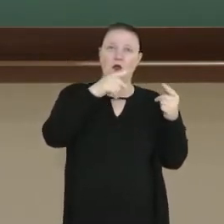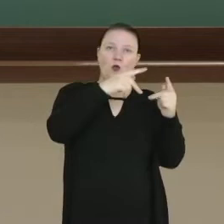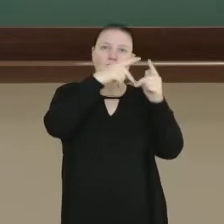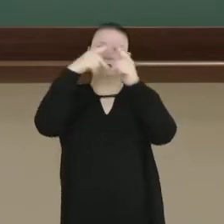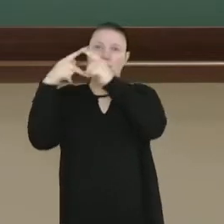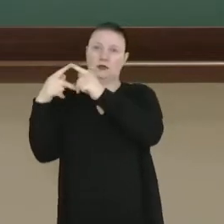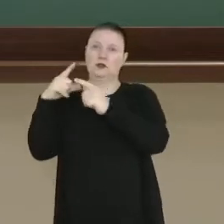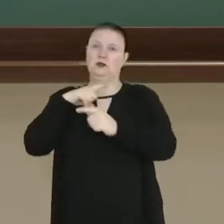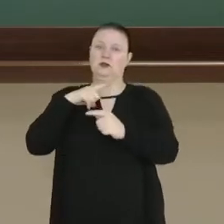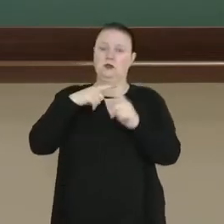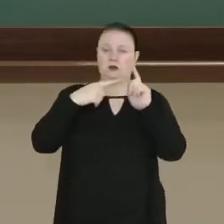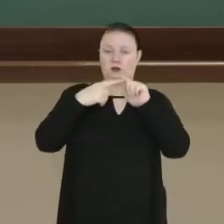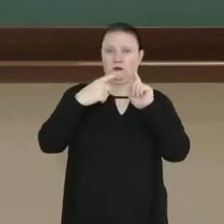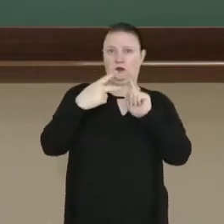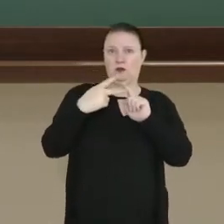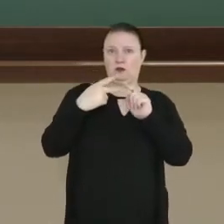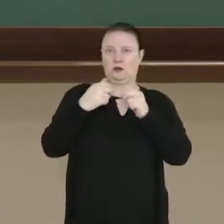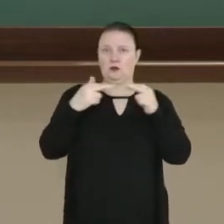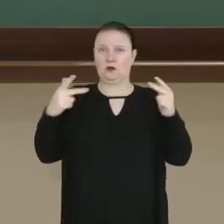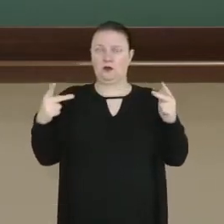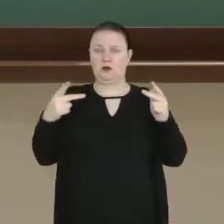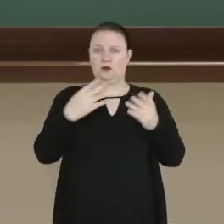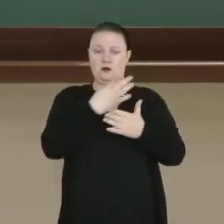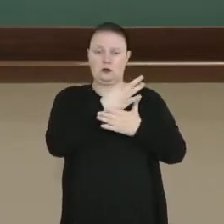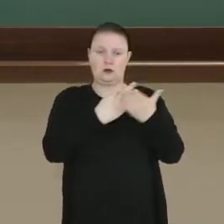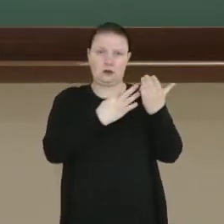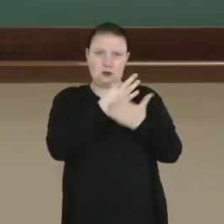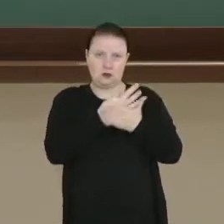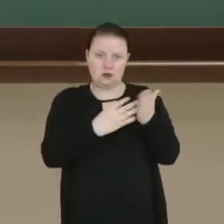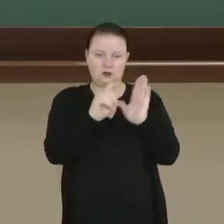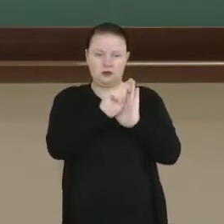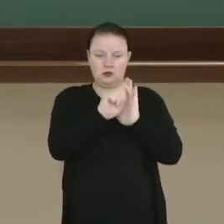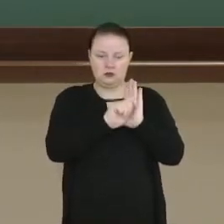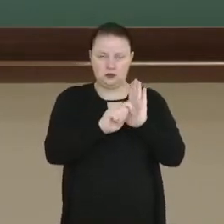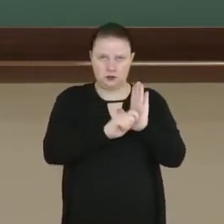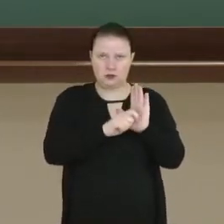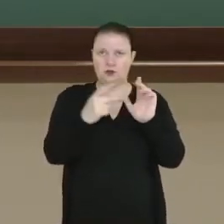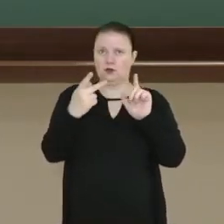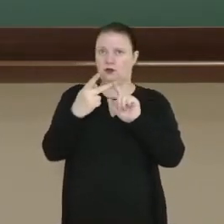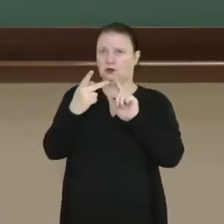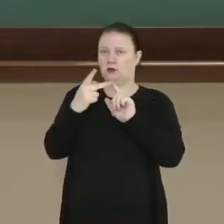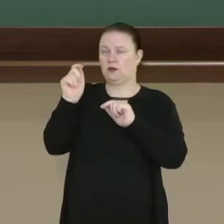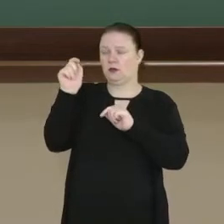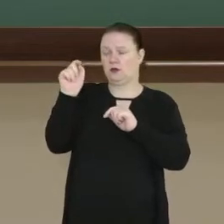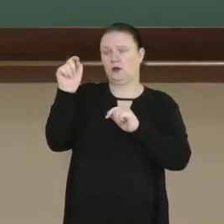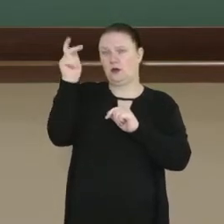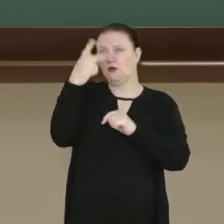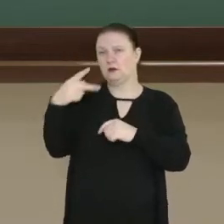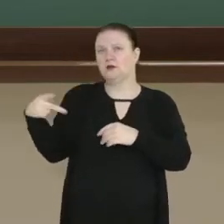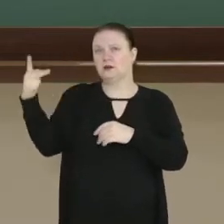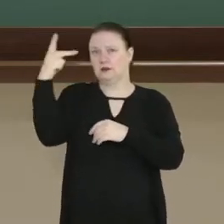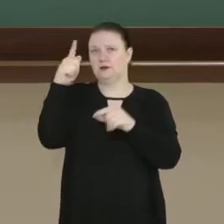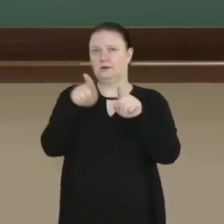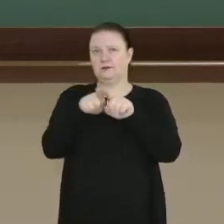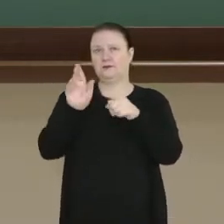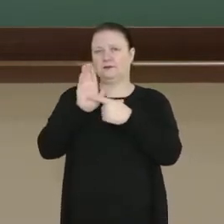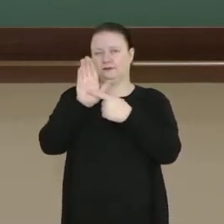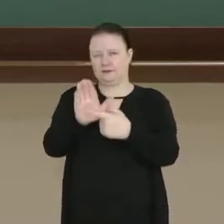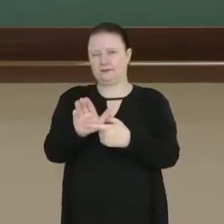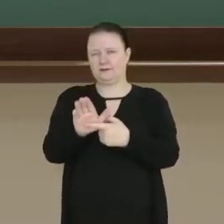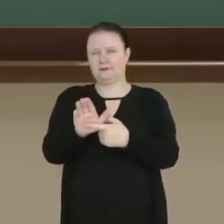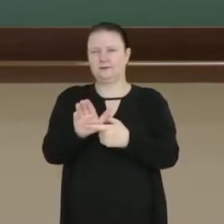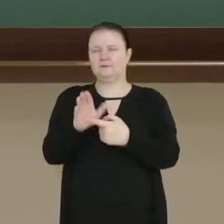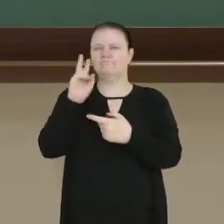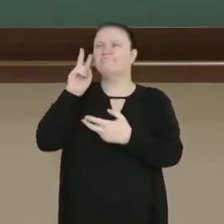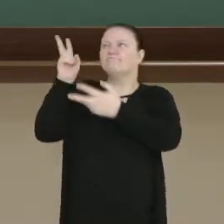elementos principais, né? Texto verbal, que é a parte escrita, e o texto visual, que é a parte das imagens, certo? Então, ao